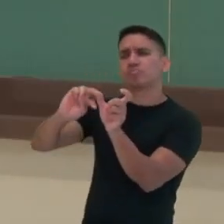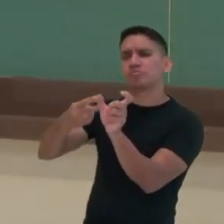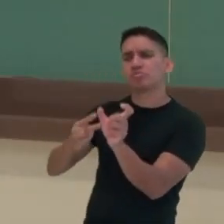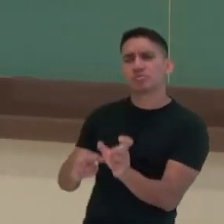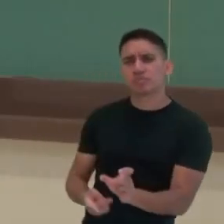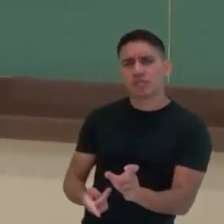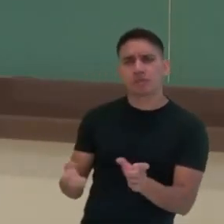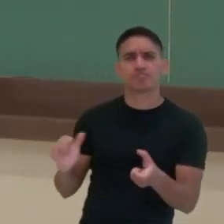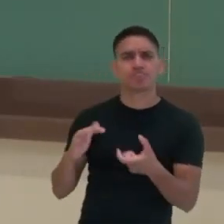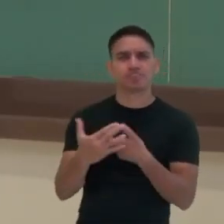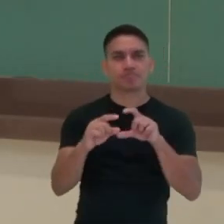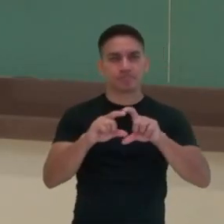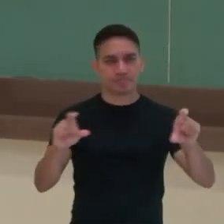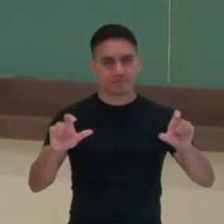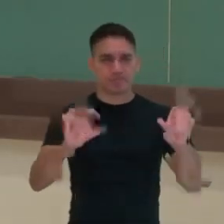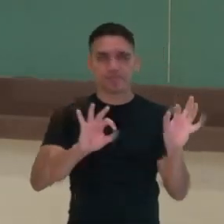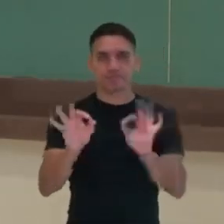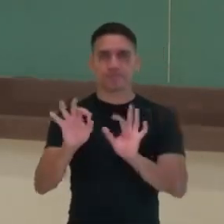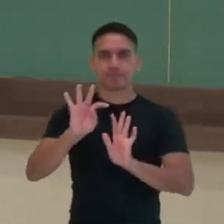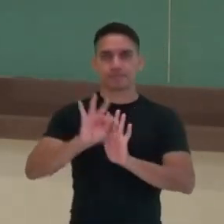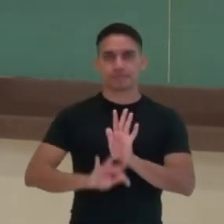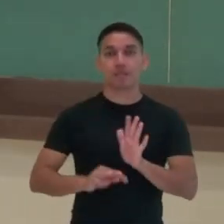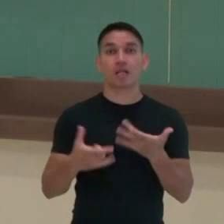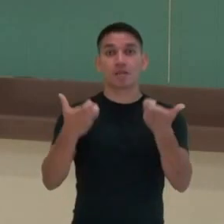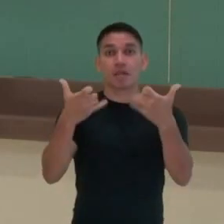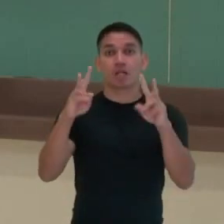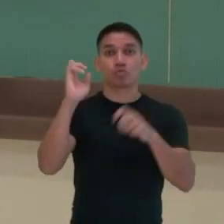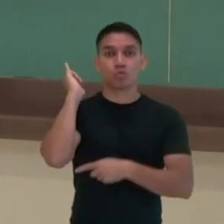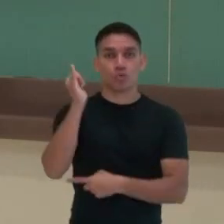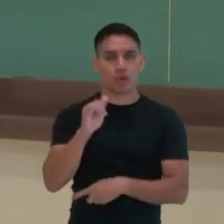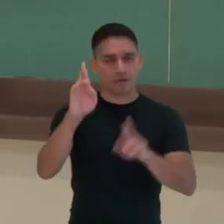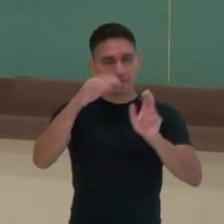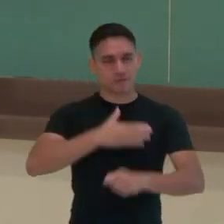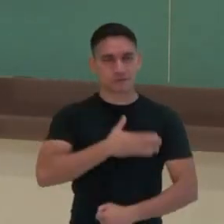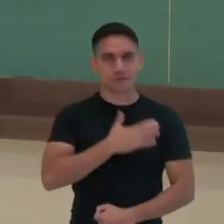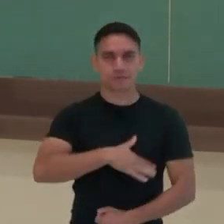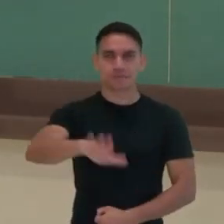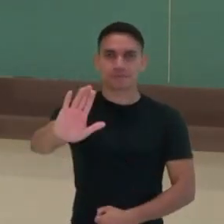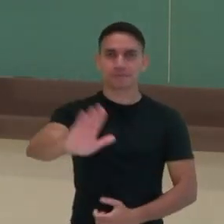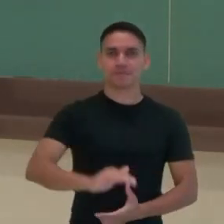texto. Nesse vídeo falamos sobre romance. Espero que vocês tenham